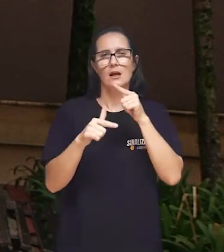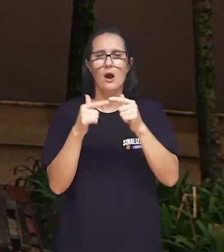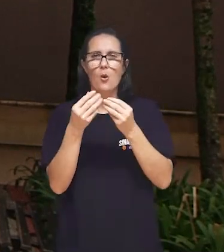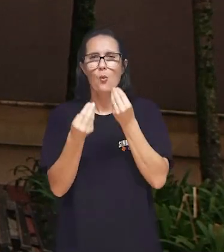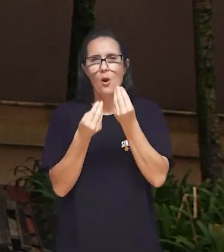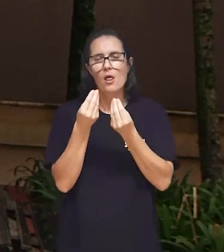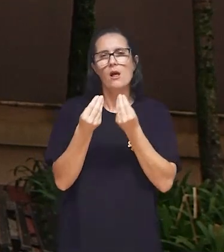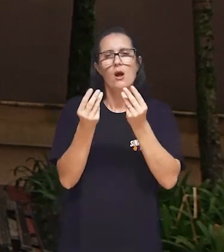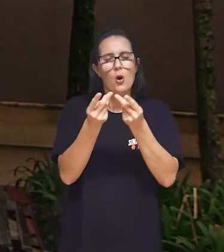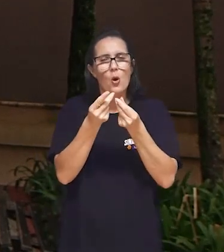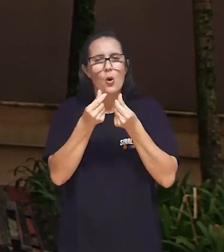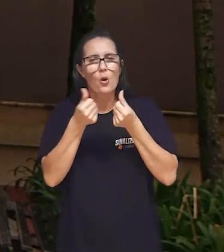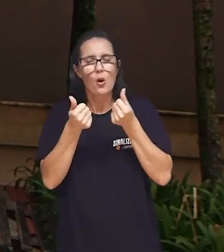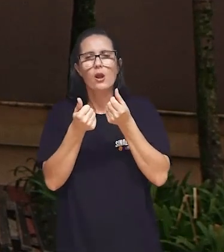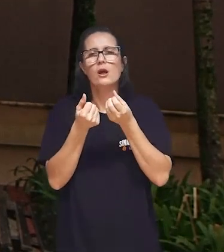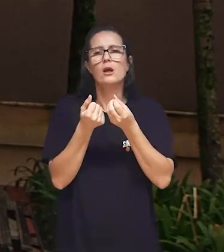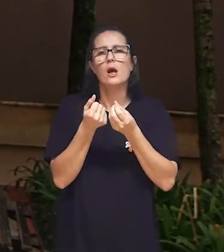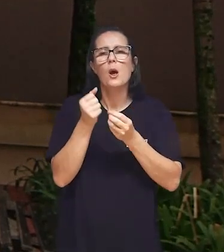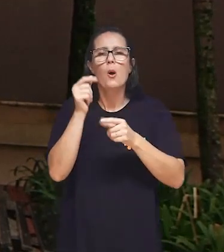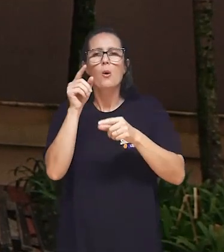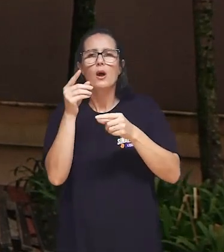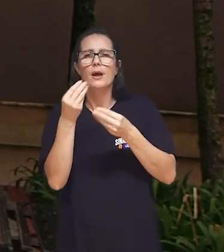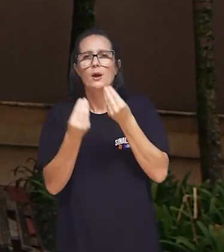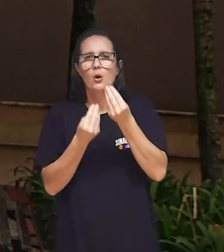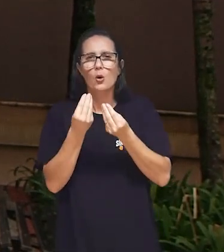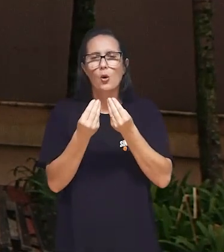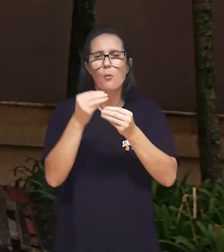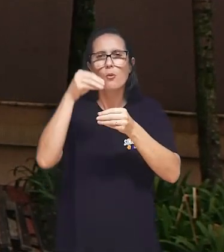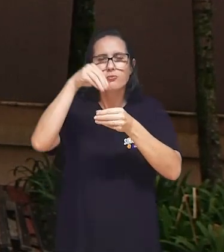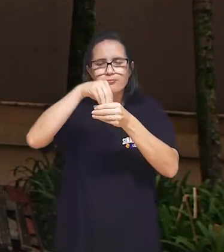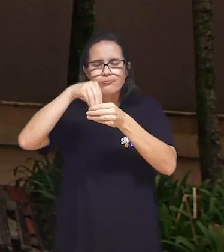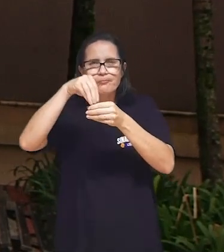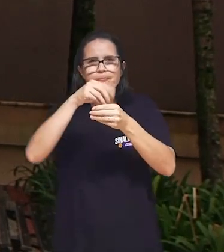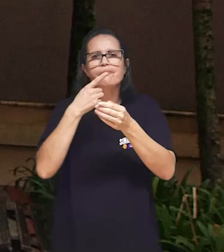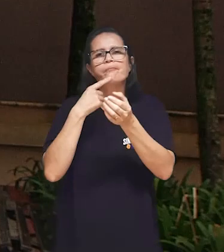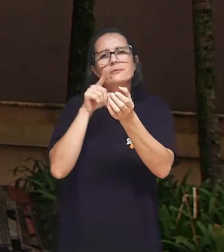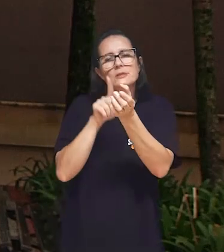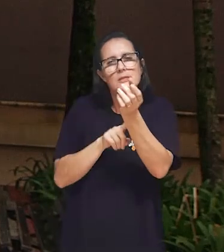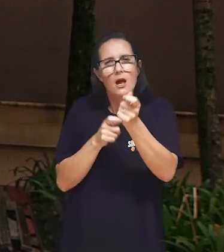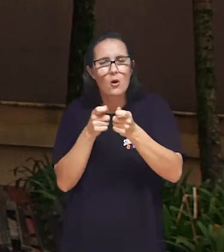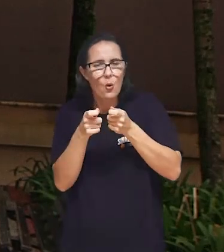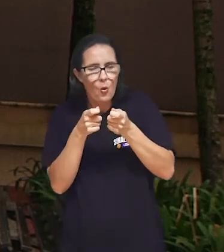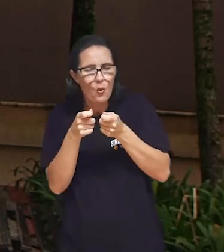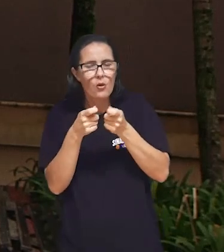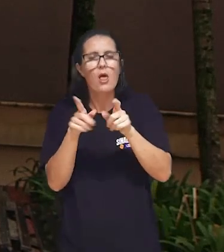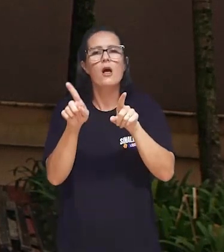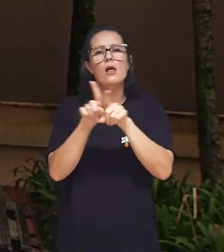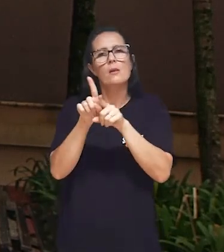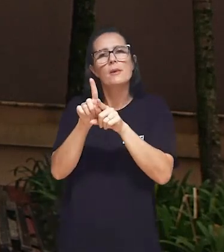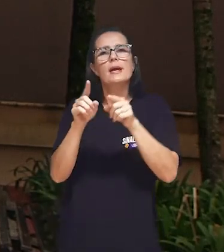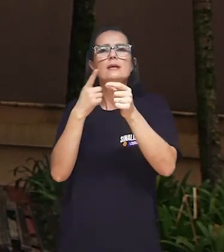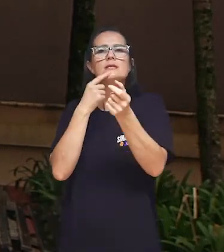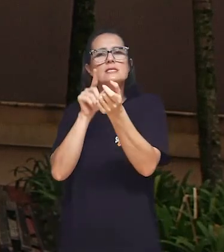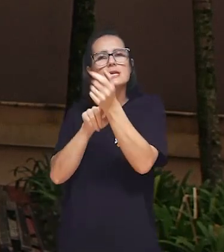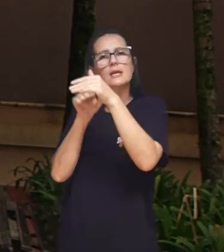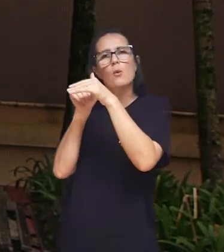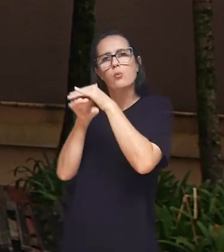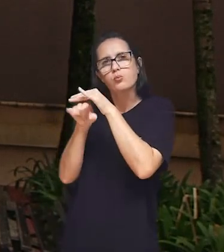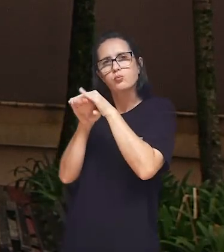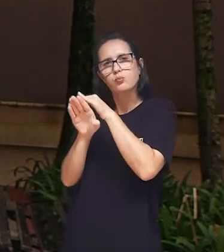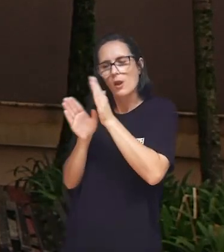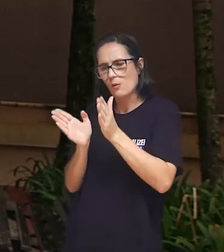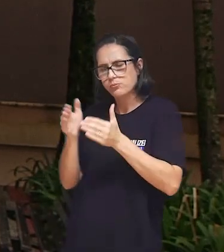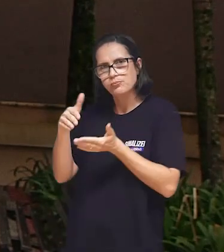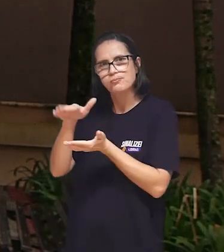qualificação do doador, produção e controle de qualidade de hemocomponentes, estocagem e distribuição desses para os